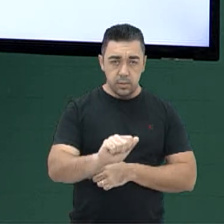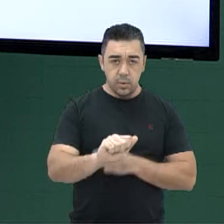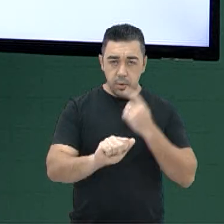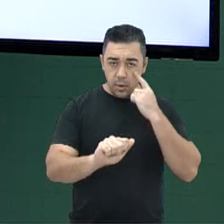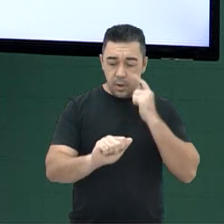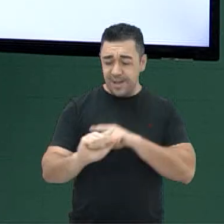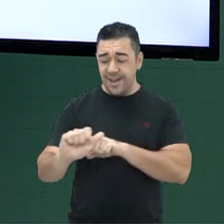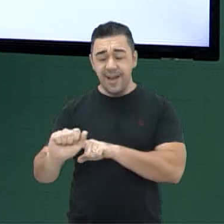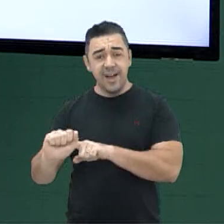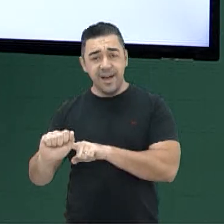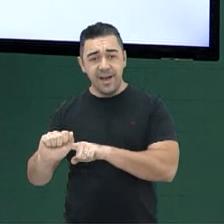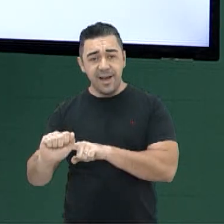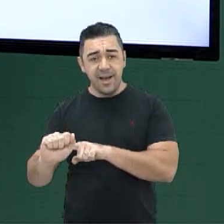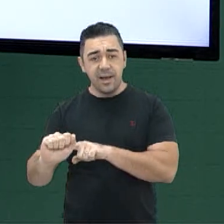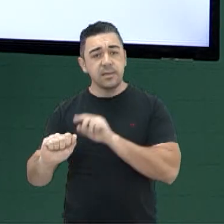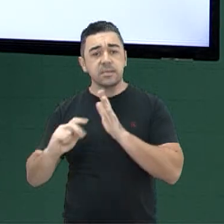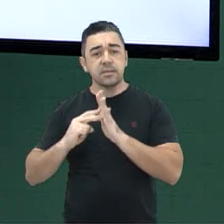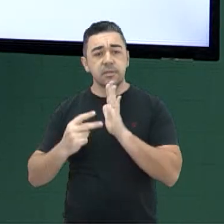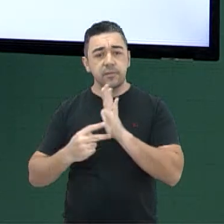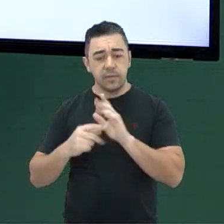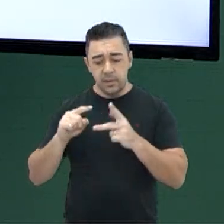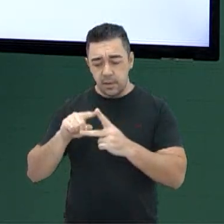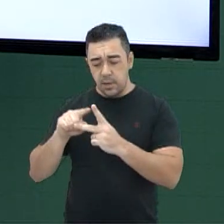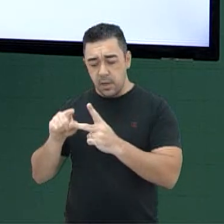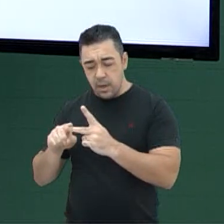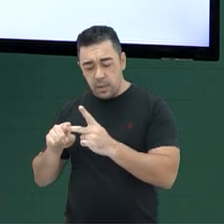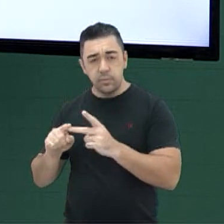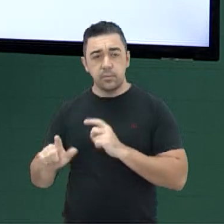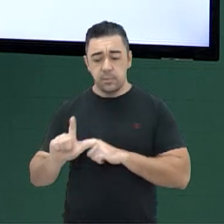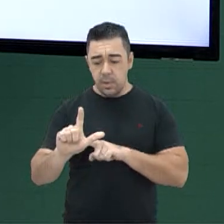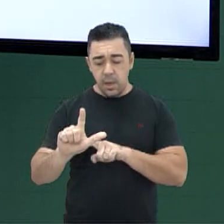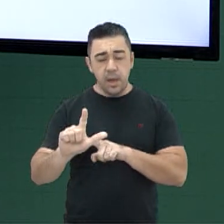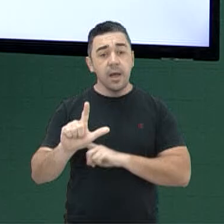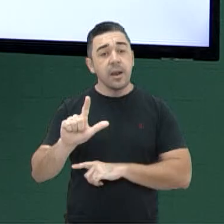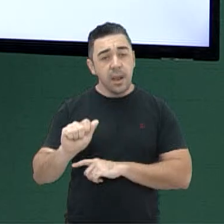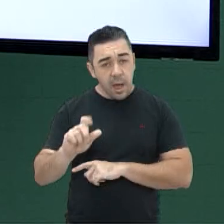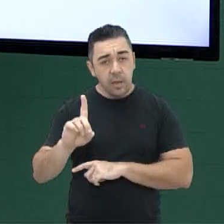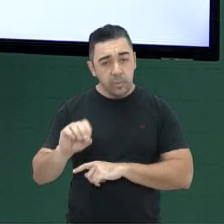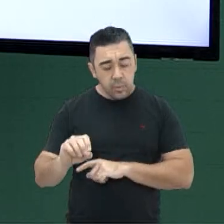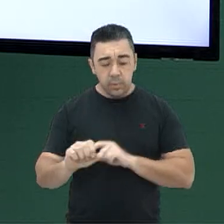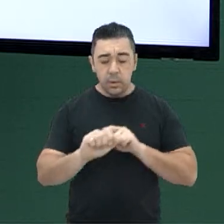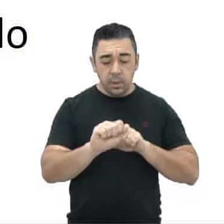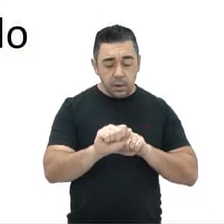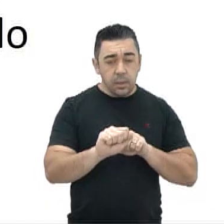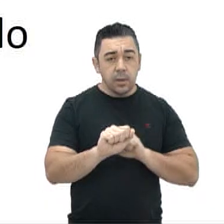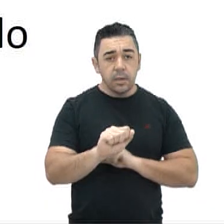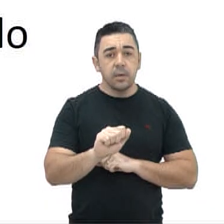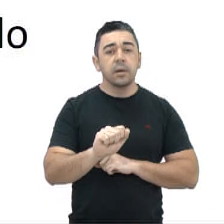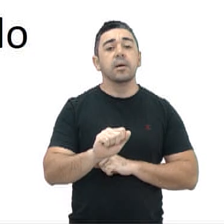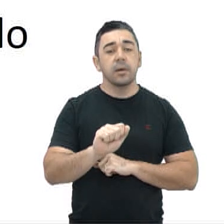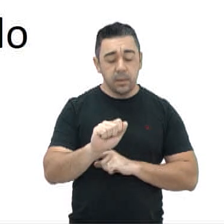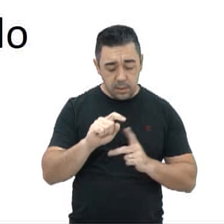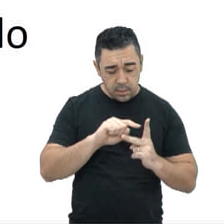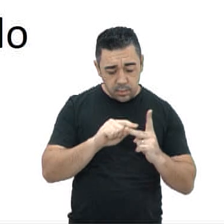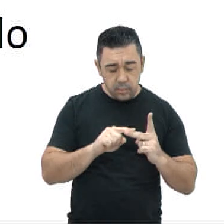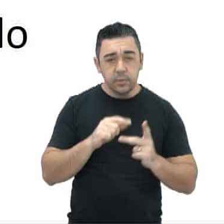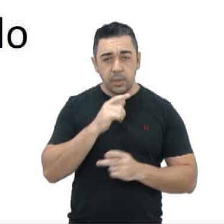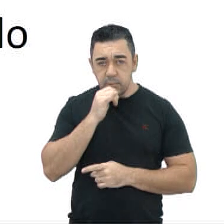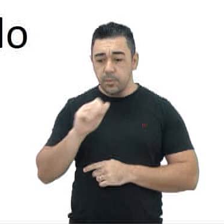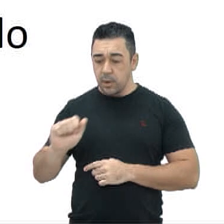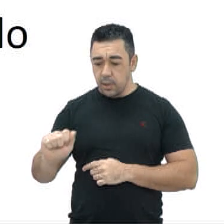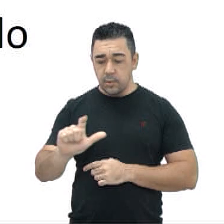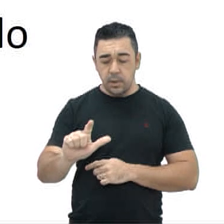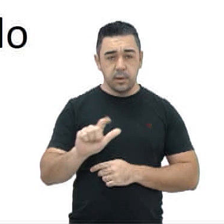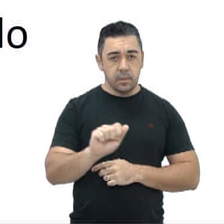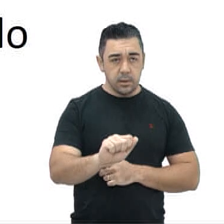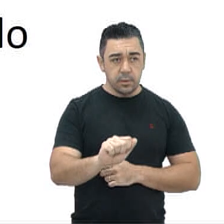seguir essa ordem, ângulo, lado e ângulo. Então quando 2 triângulos possuem 2 ângulos e